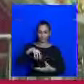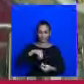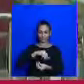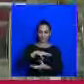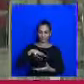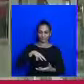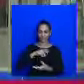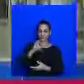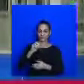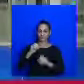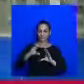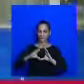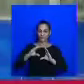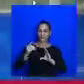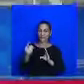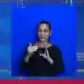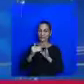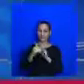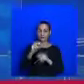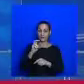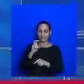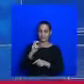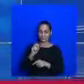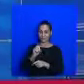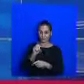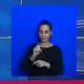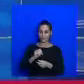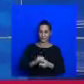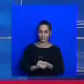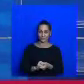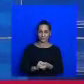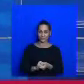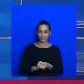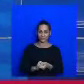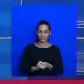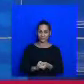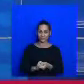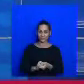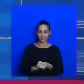recarregado, embaralhando. 50 bolas numeradas de 0 a 50.